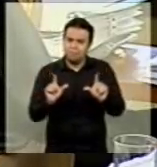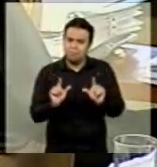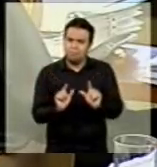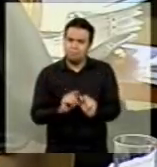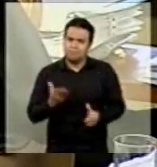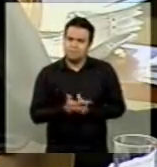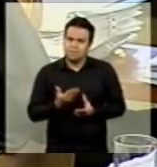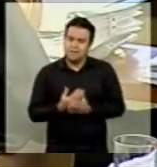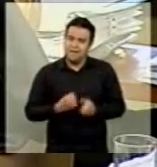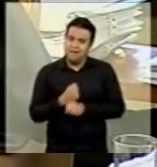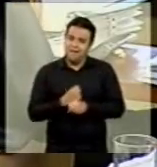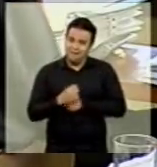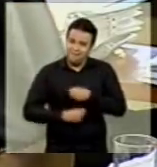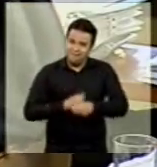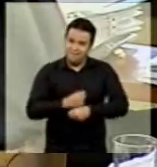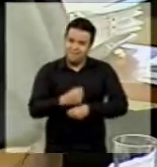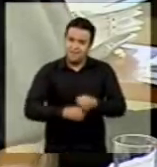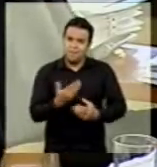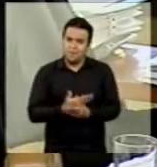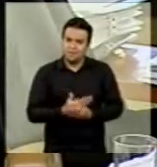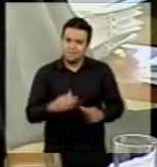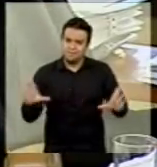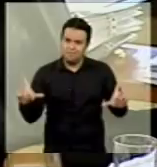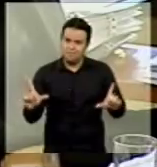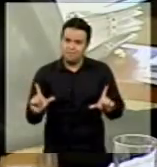historicamente ano após ano.